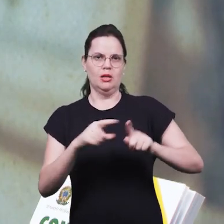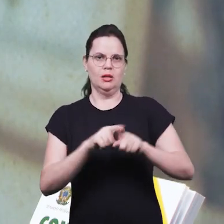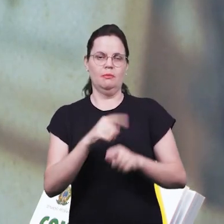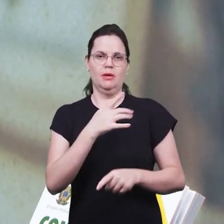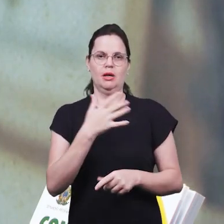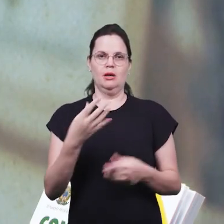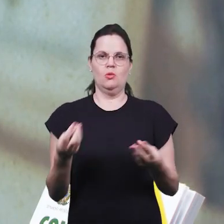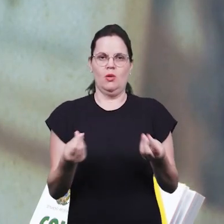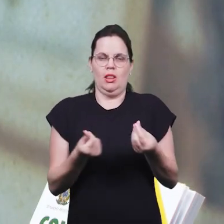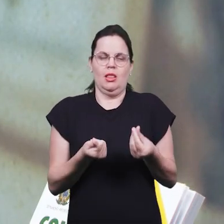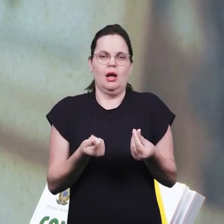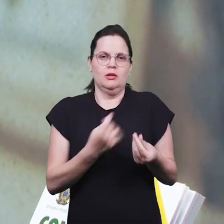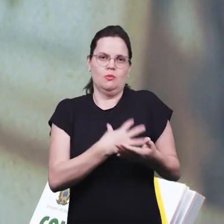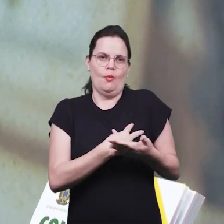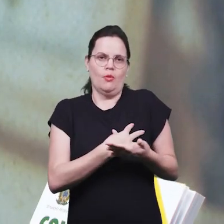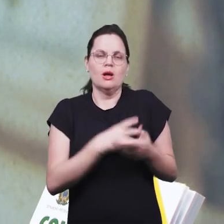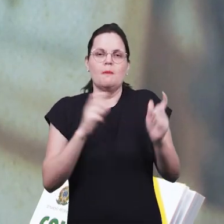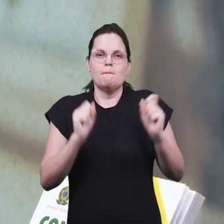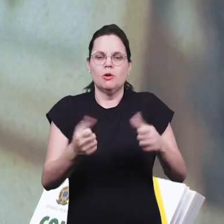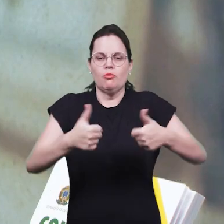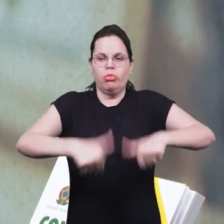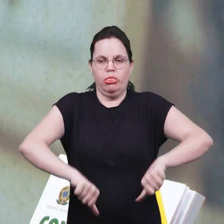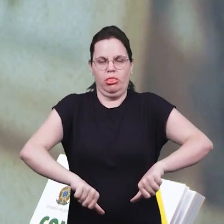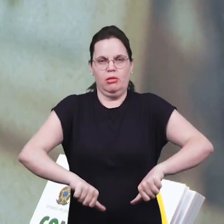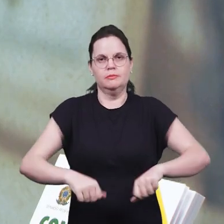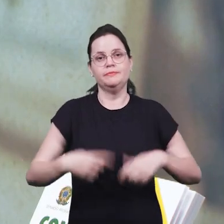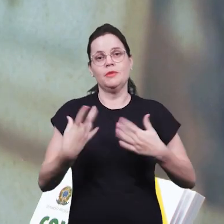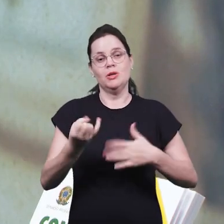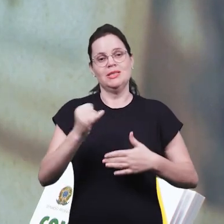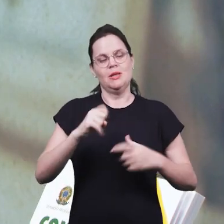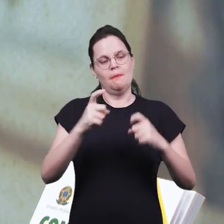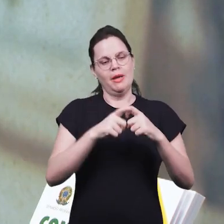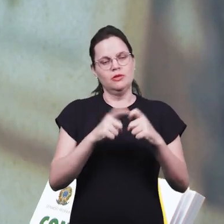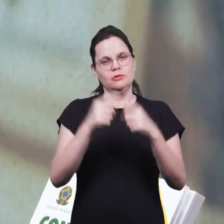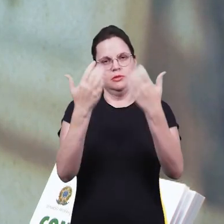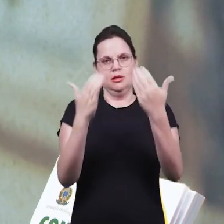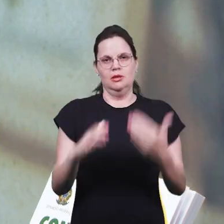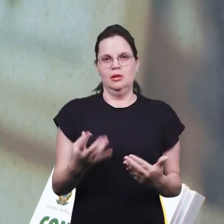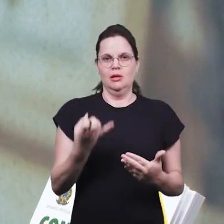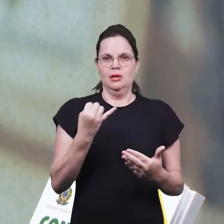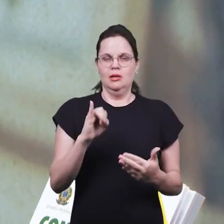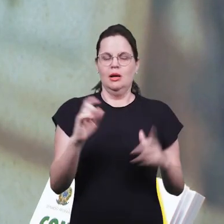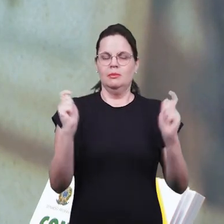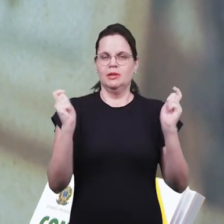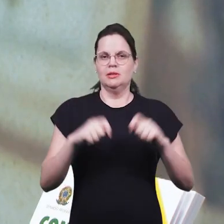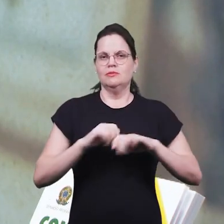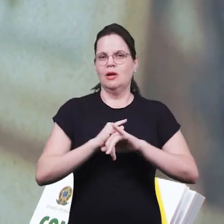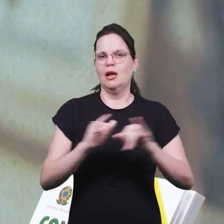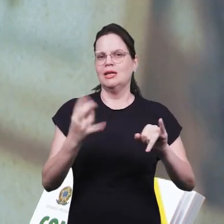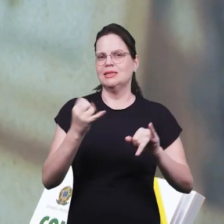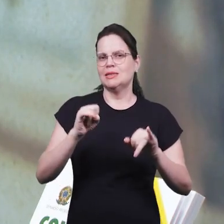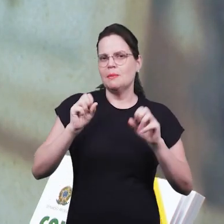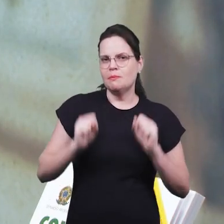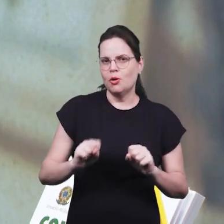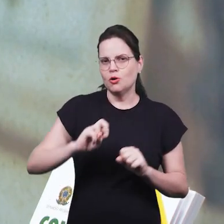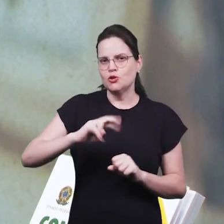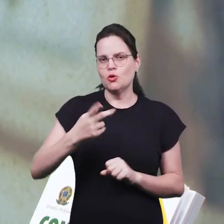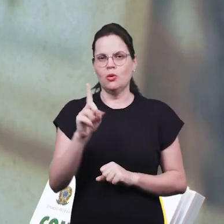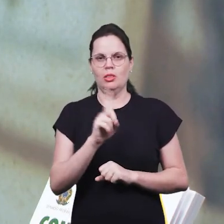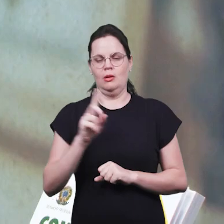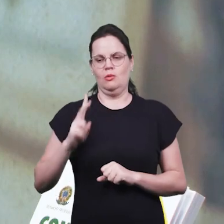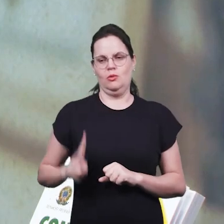qualidade da amamentação. Então, quando o médico do trabalho faz essa avaliação, é para dizer se a funcionária pode ou não continuar naquela